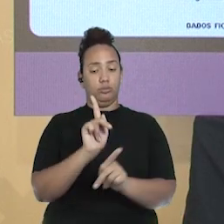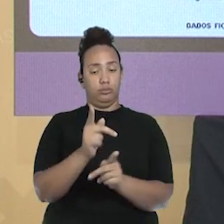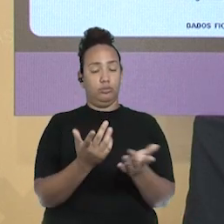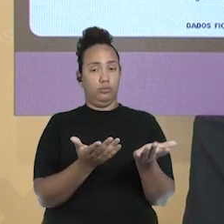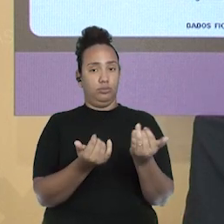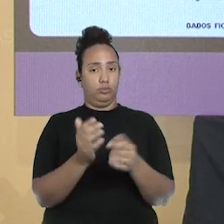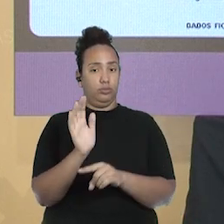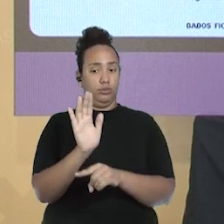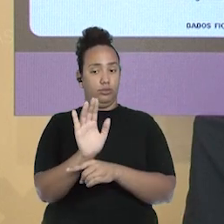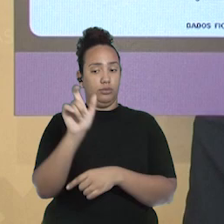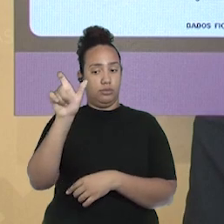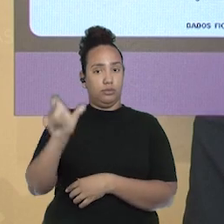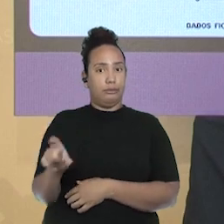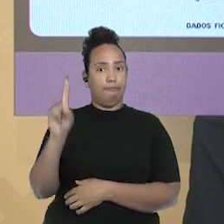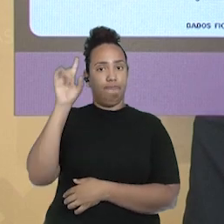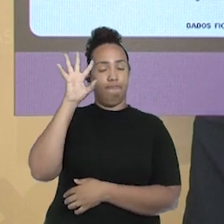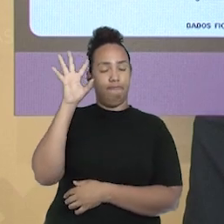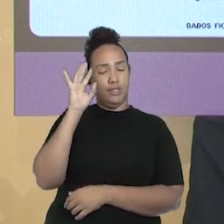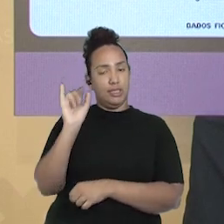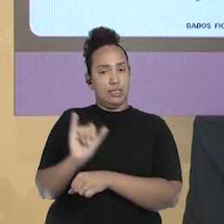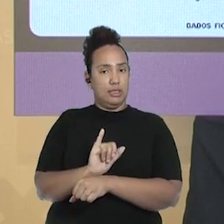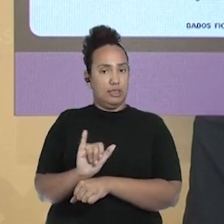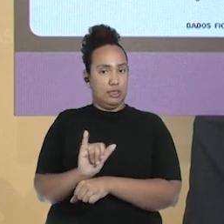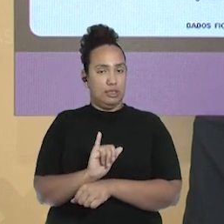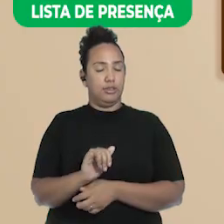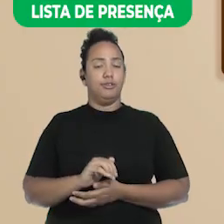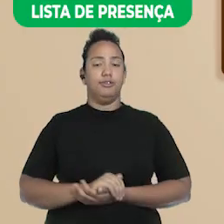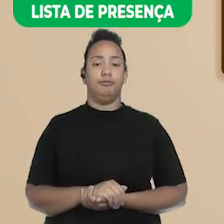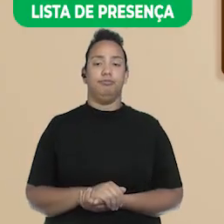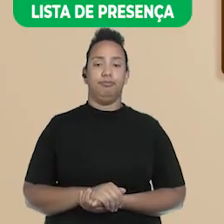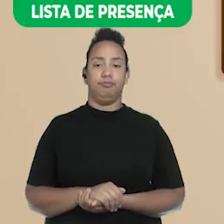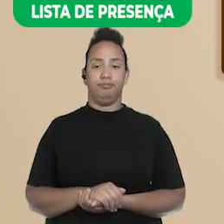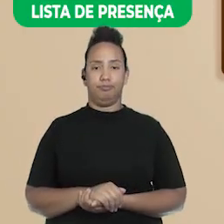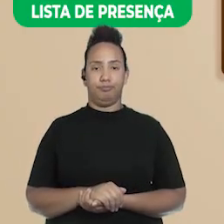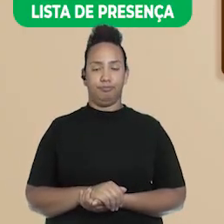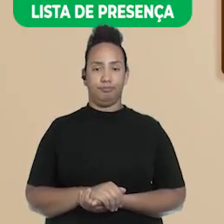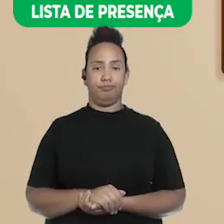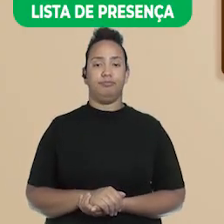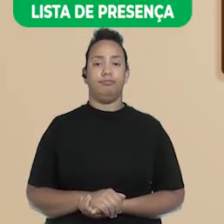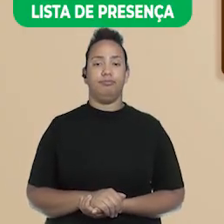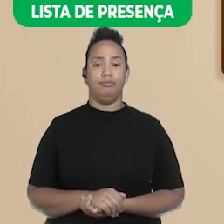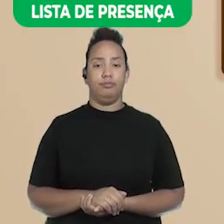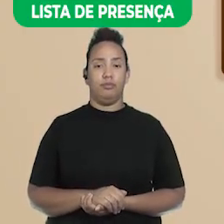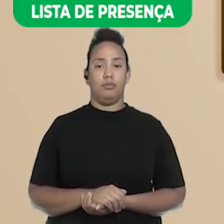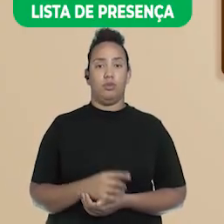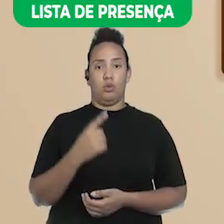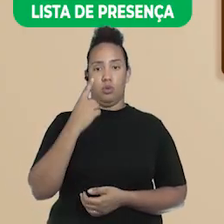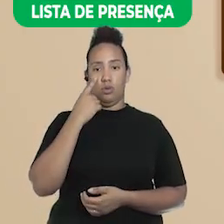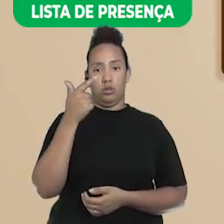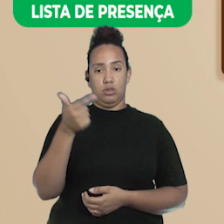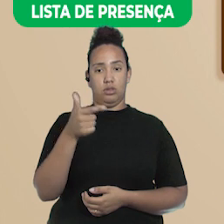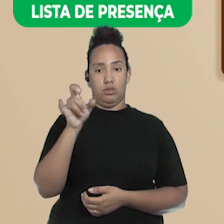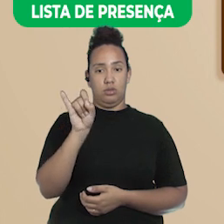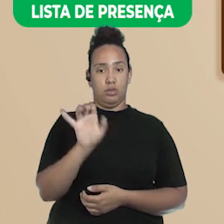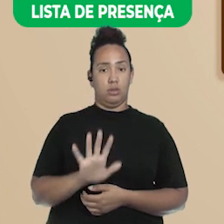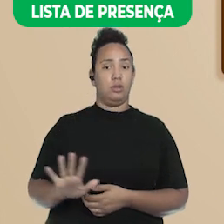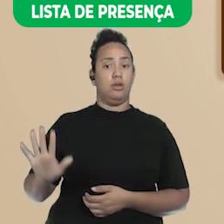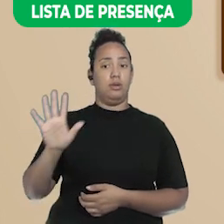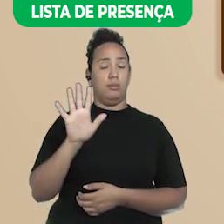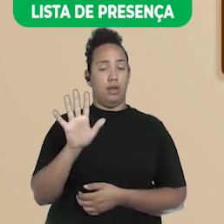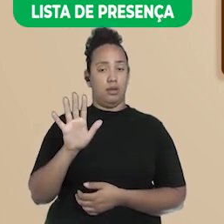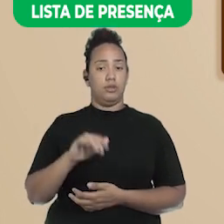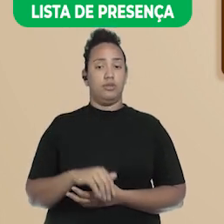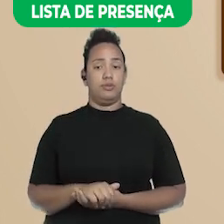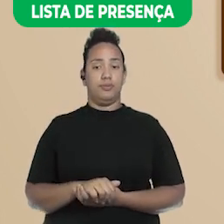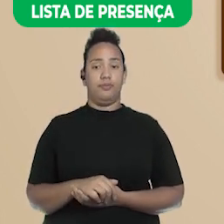ajudá-lo a pensar numa estratégia para solucionar este problema. Nessa segunda imagem, podemos ver que além dessa primeira